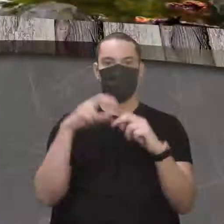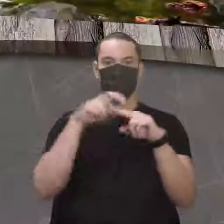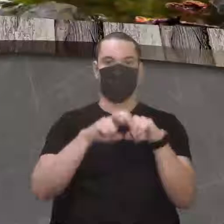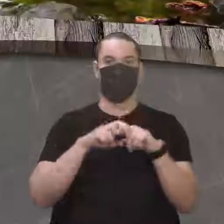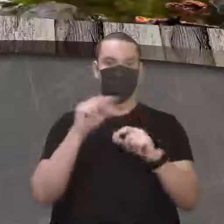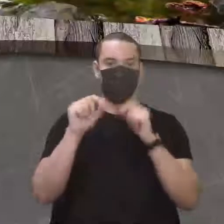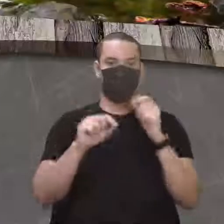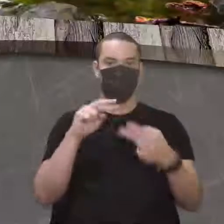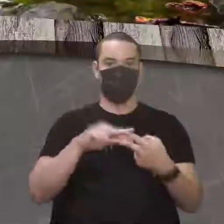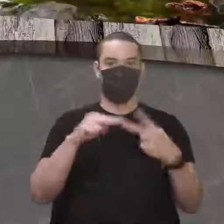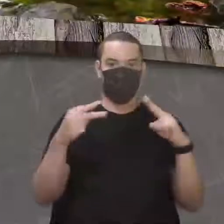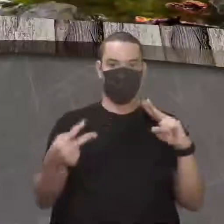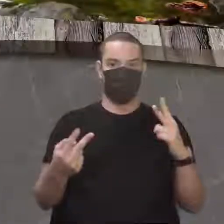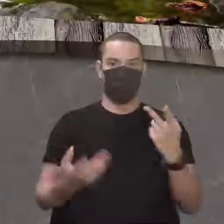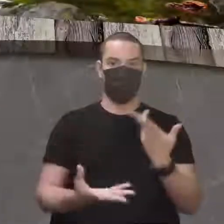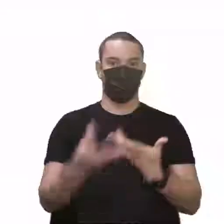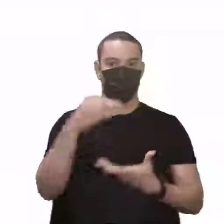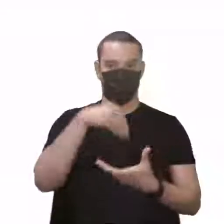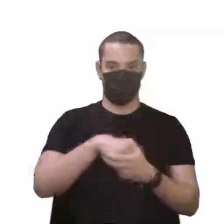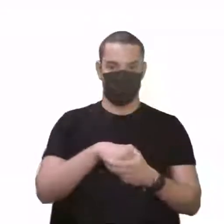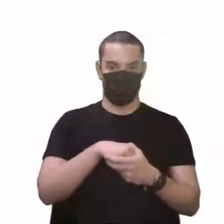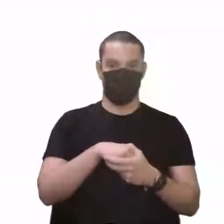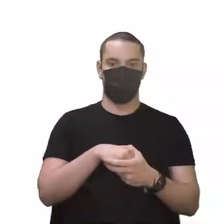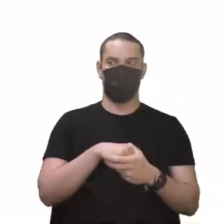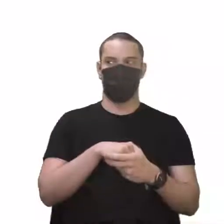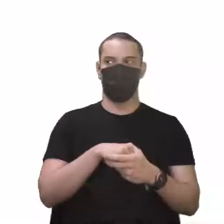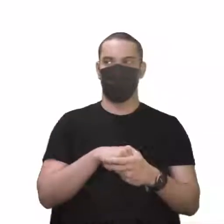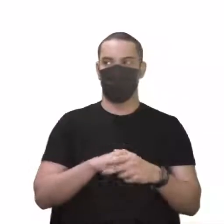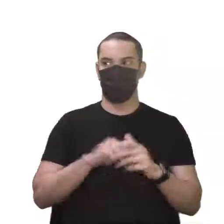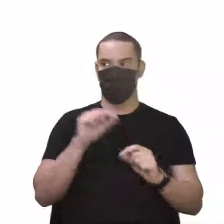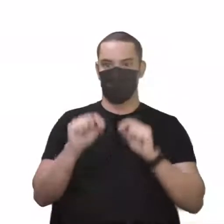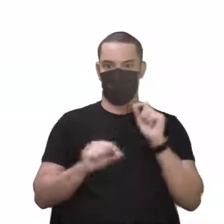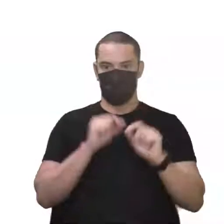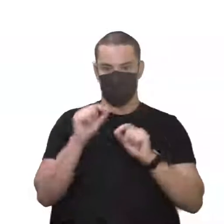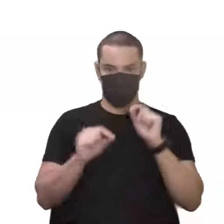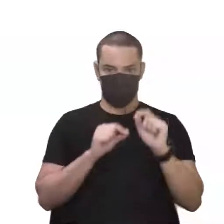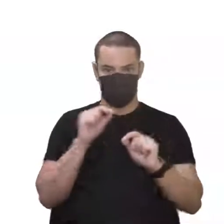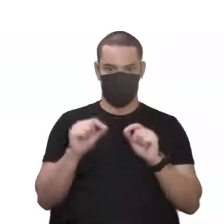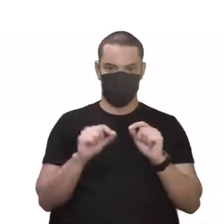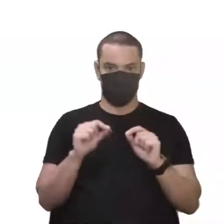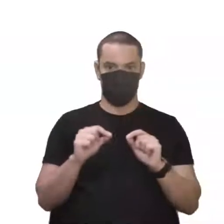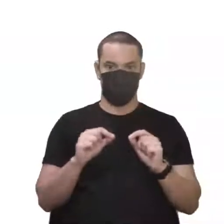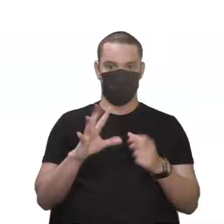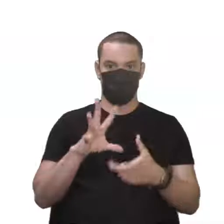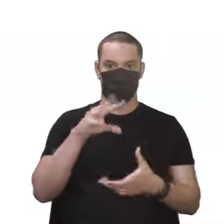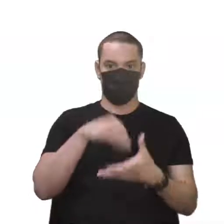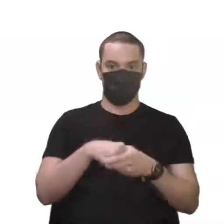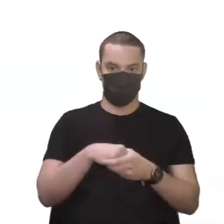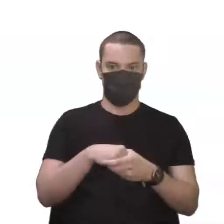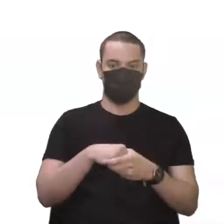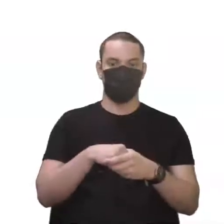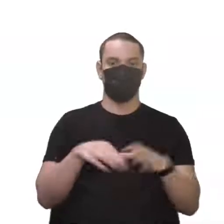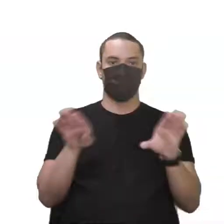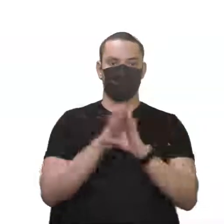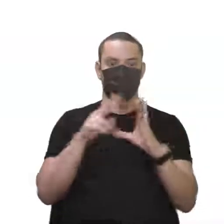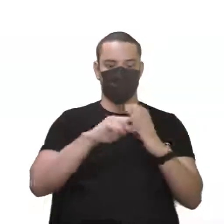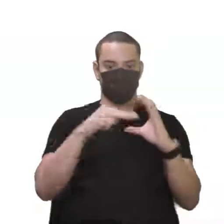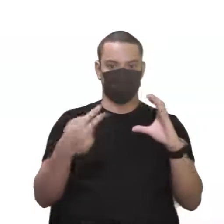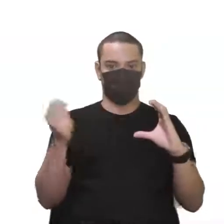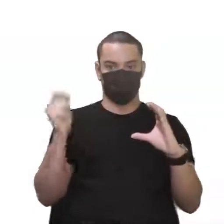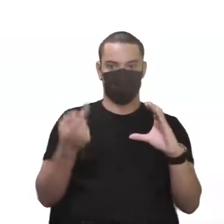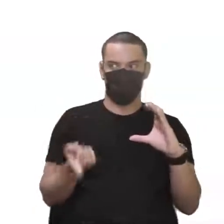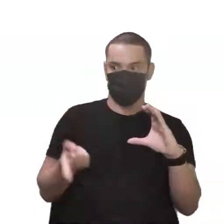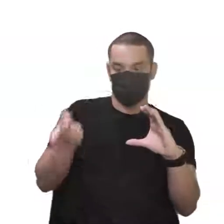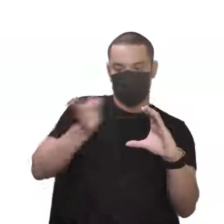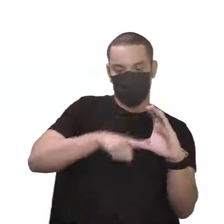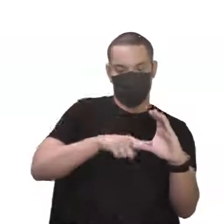o gene está inserido, pode colocar lá na tela. Então, o gene vai estar inserido no genoma das células hospedeiras e podem, assim,